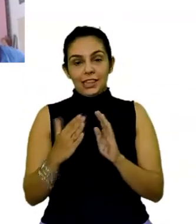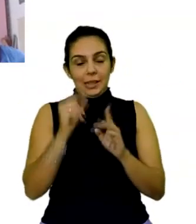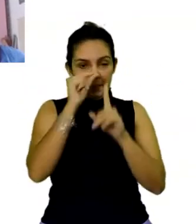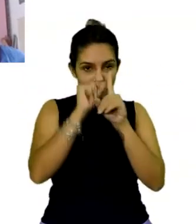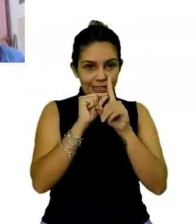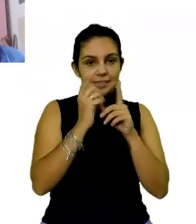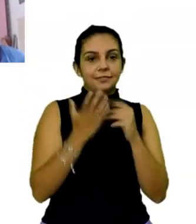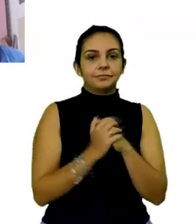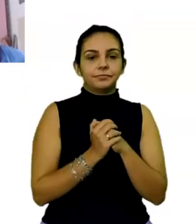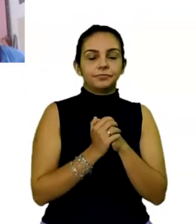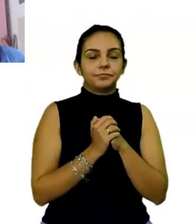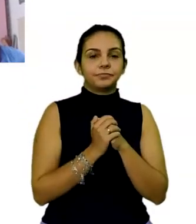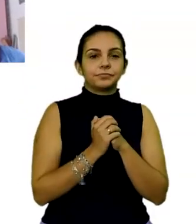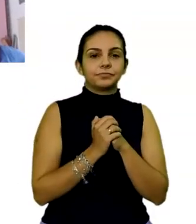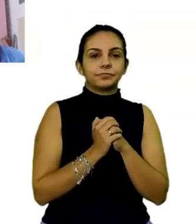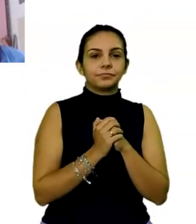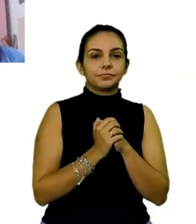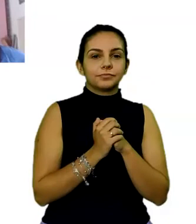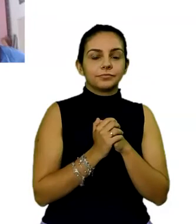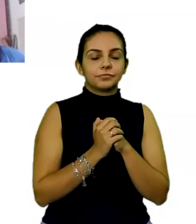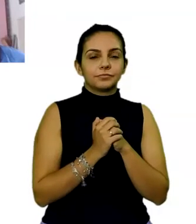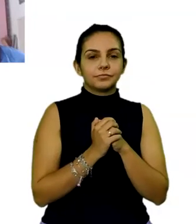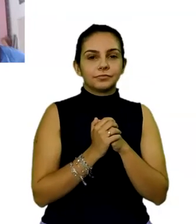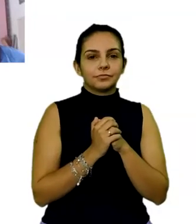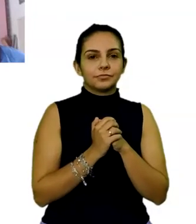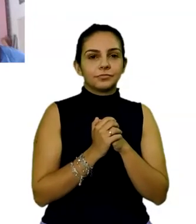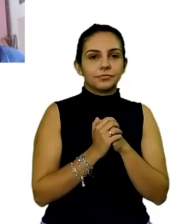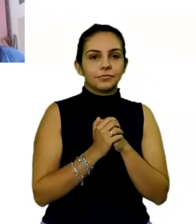e a grande